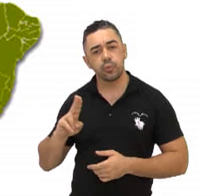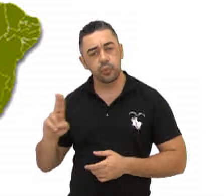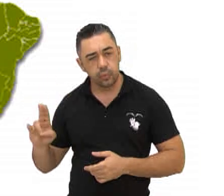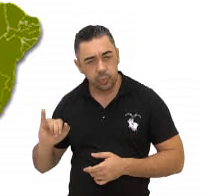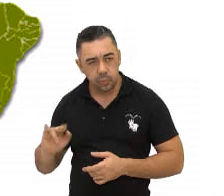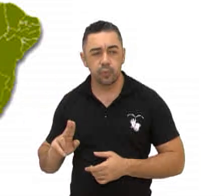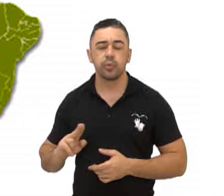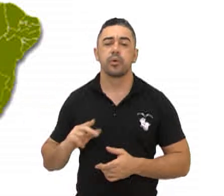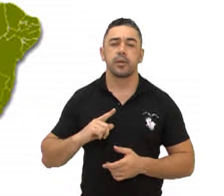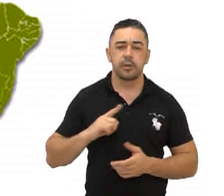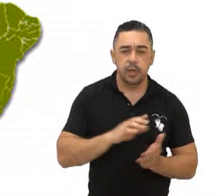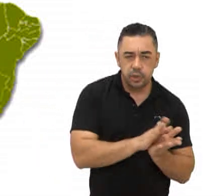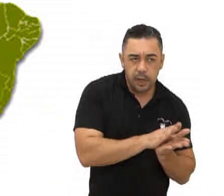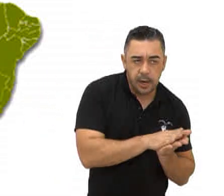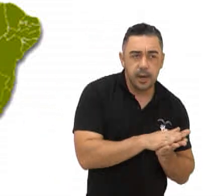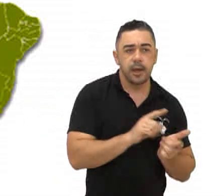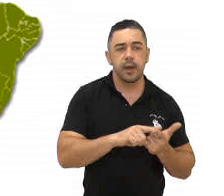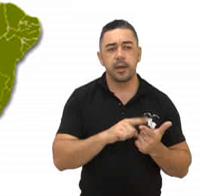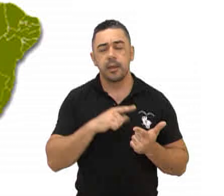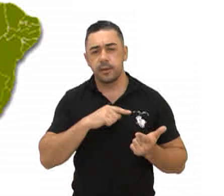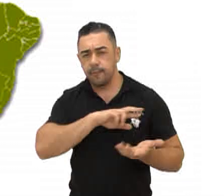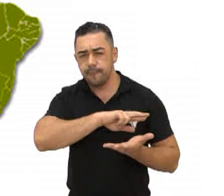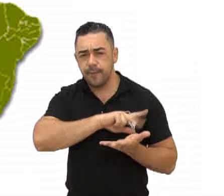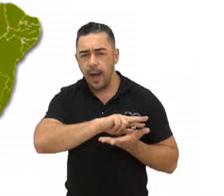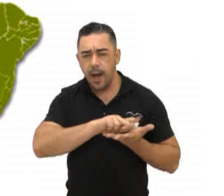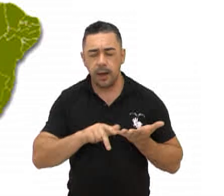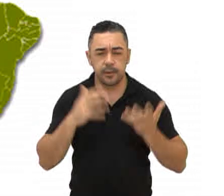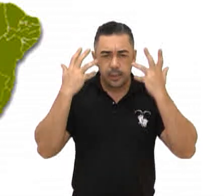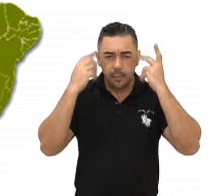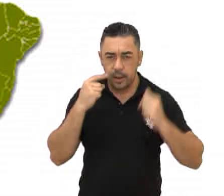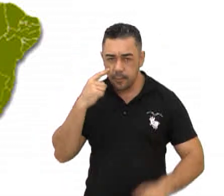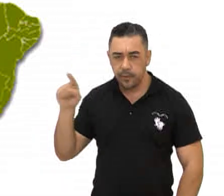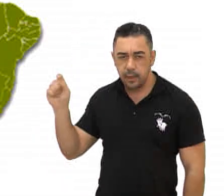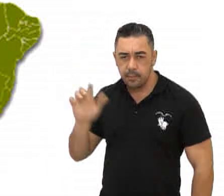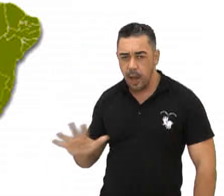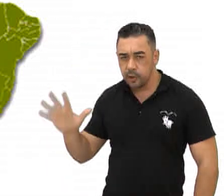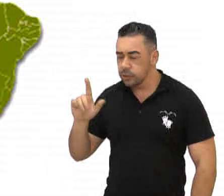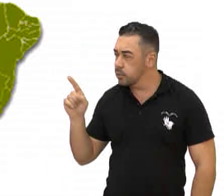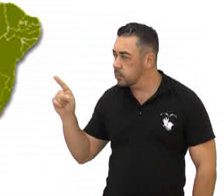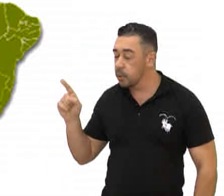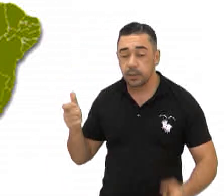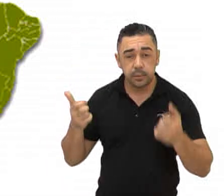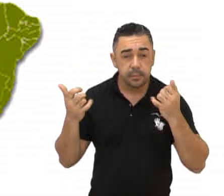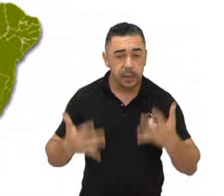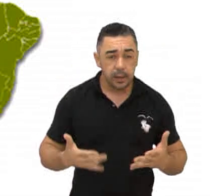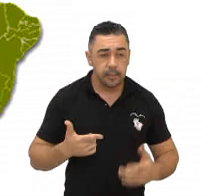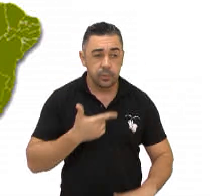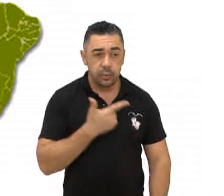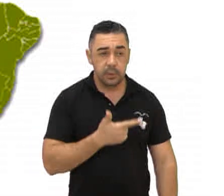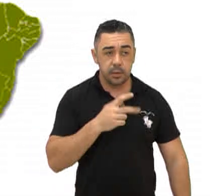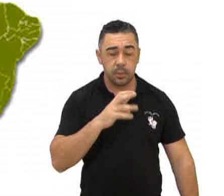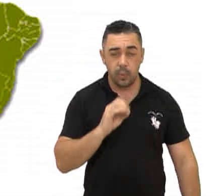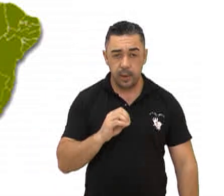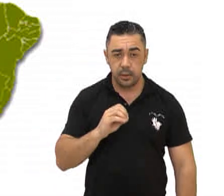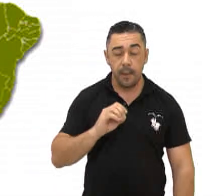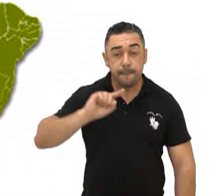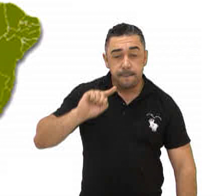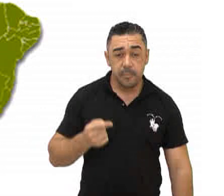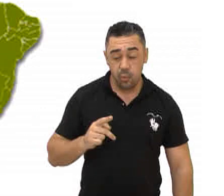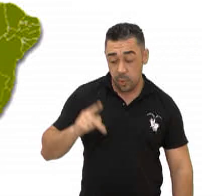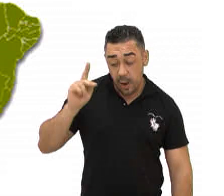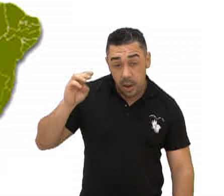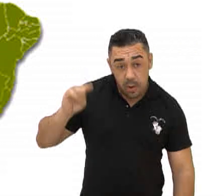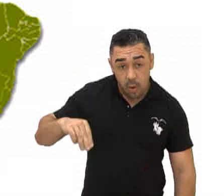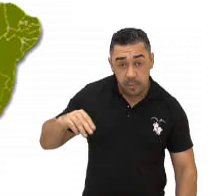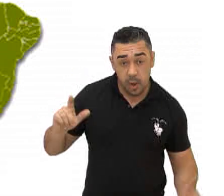lobo-guará, né? O jacaré do papo amarelo, a anta, vários animaizinhos ali. Está dizendo aqui ó, que tem 250 mil quilômetros quadrados,